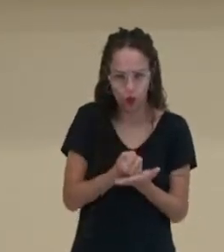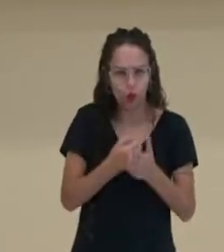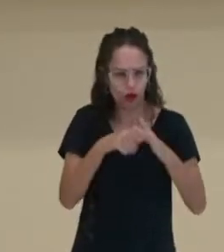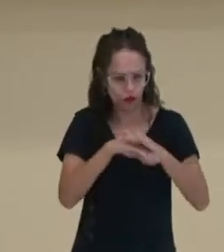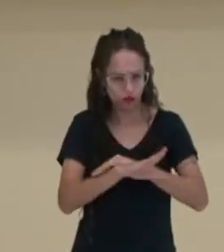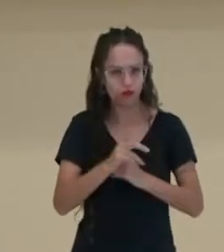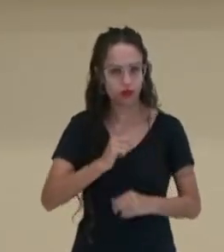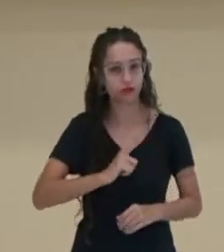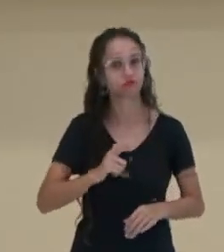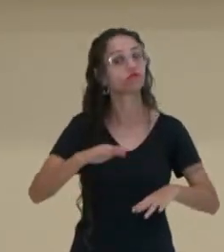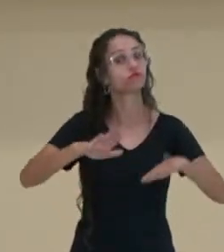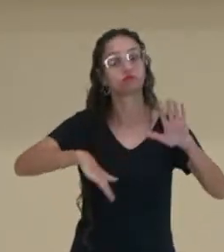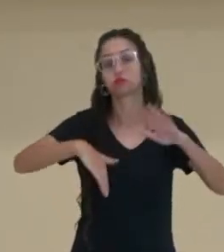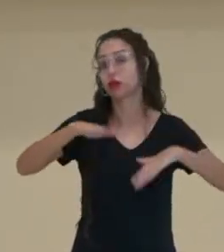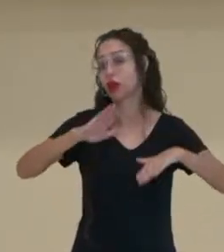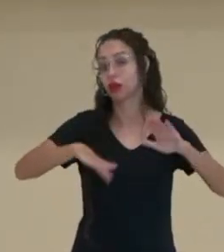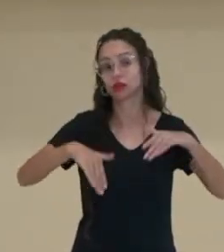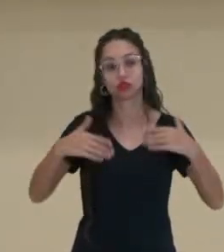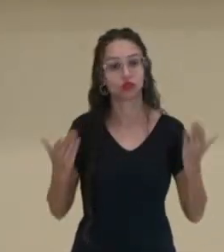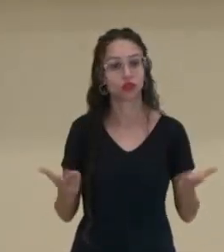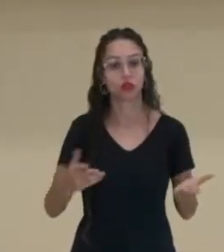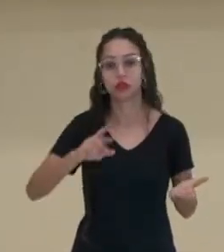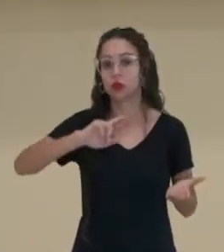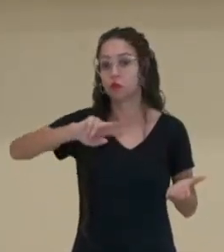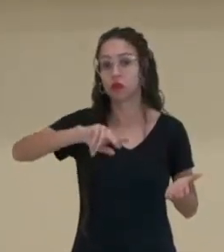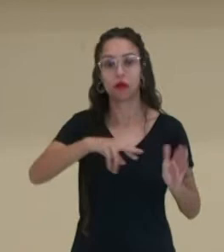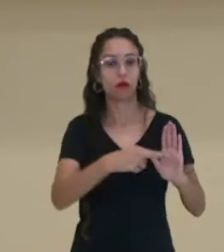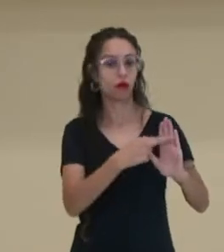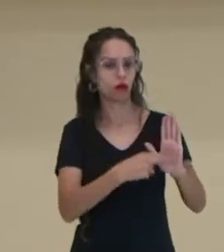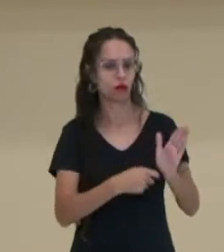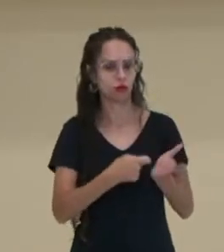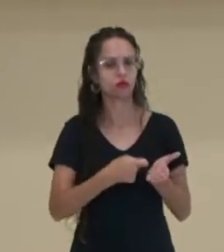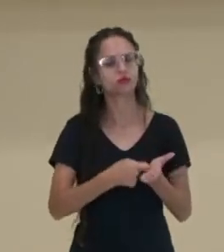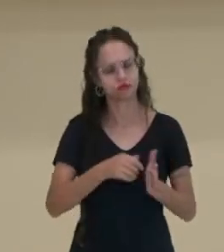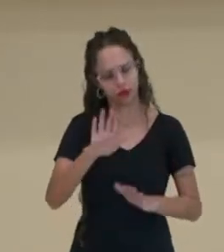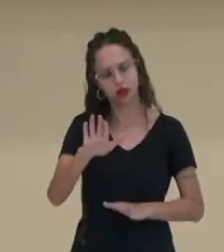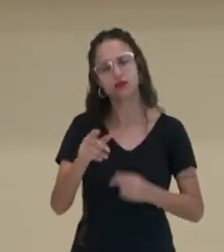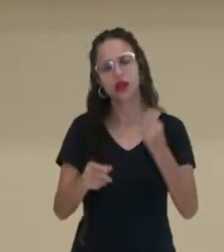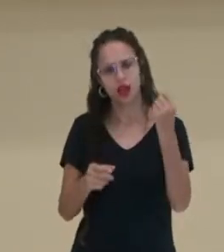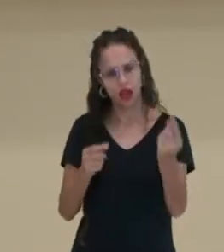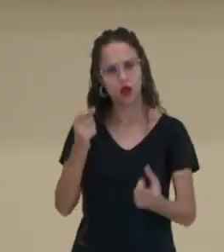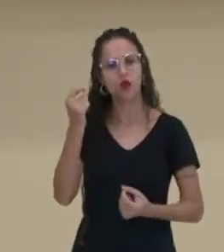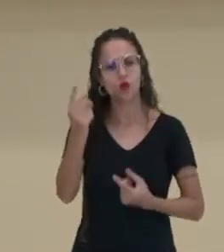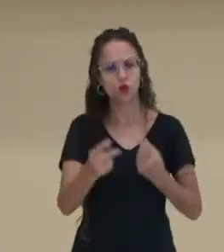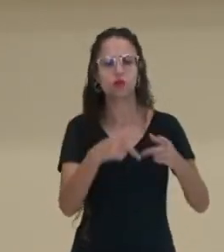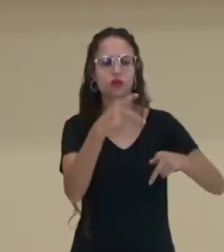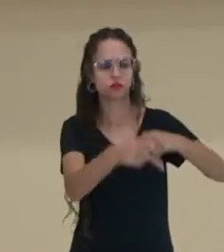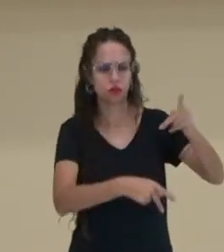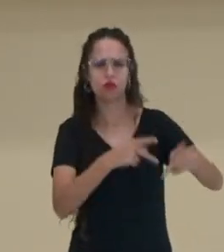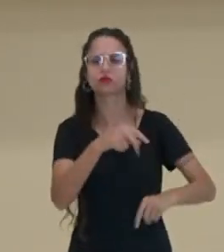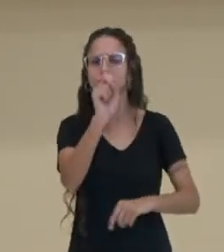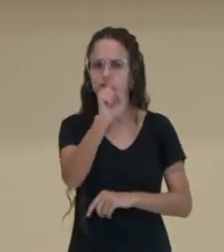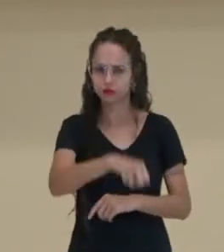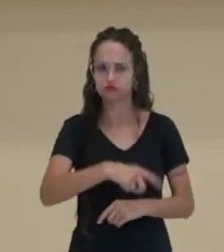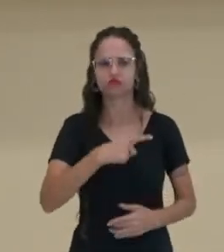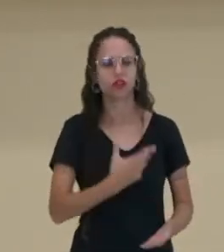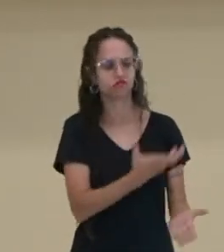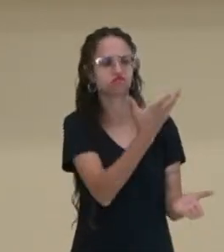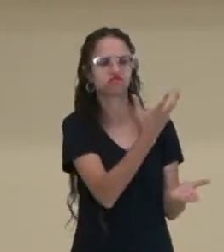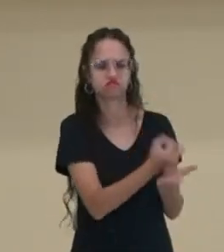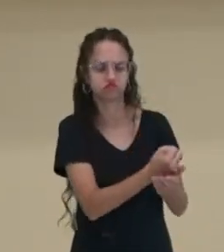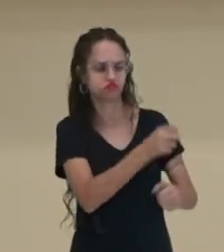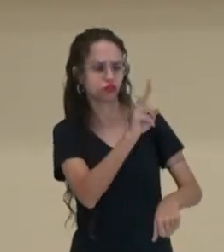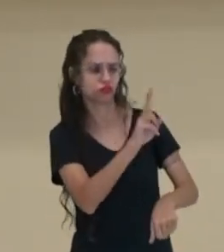guardados? Depende, né? Não é uma regra, mas algumas civilizações deixaram seus registros, foi